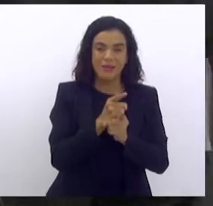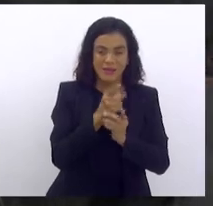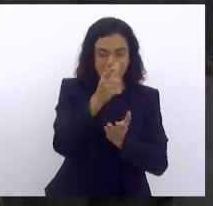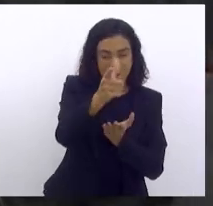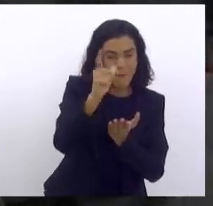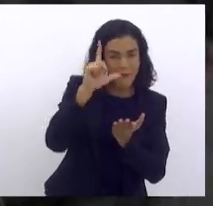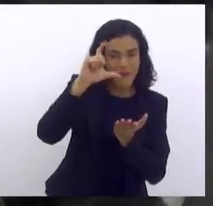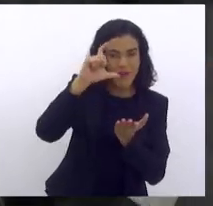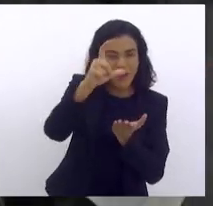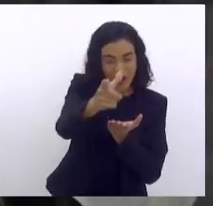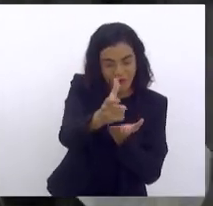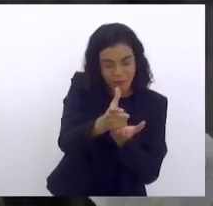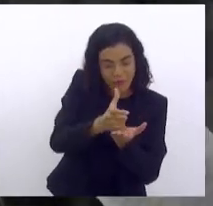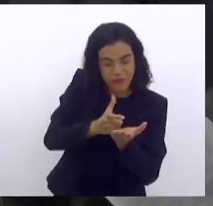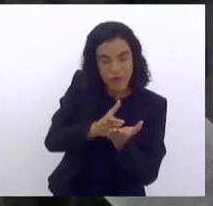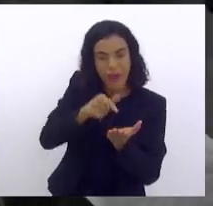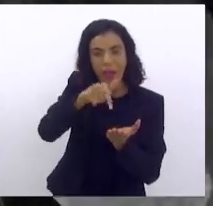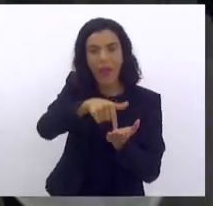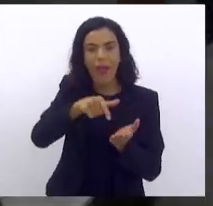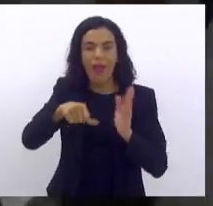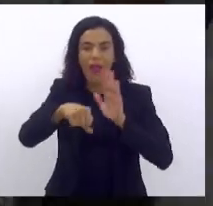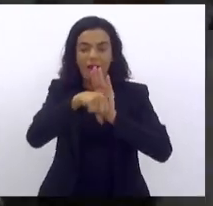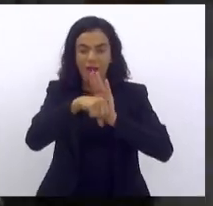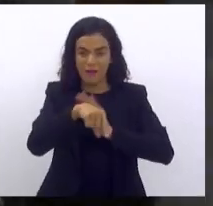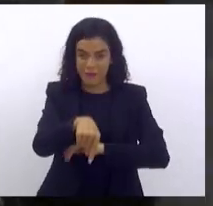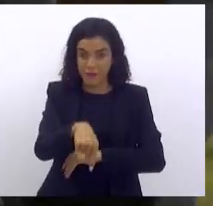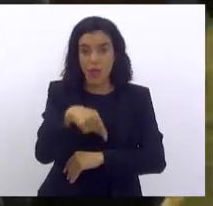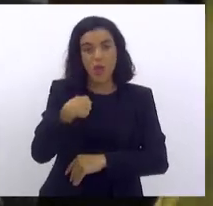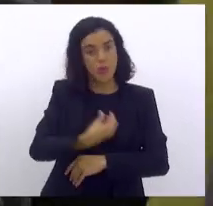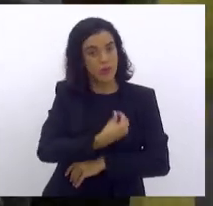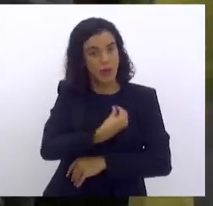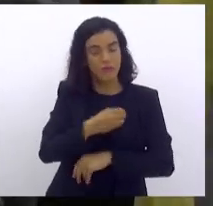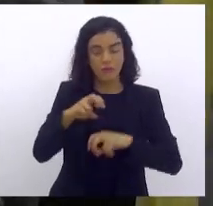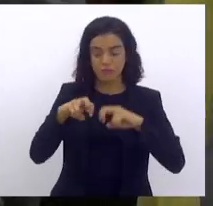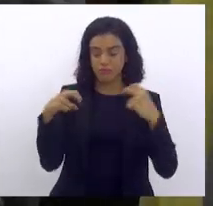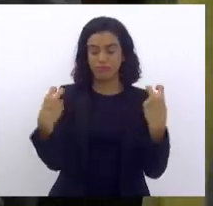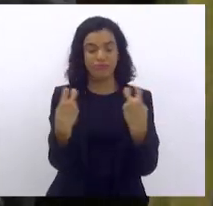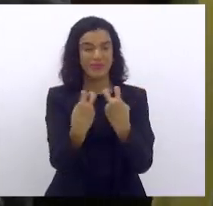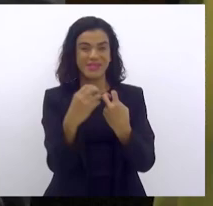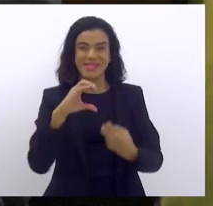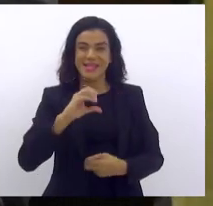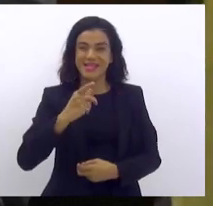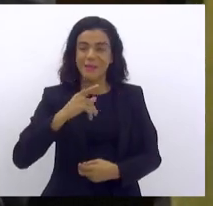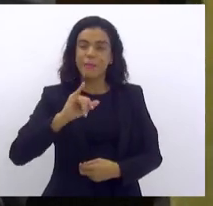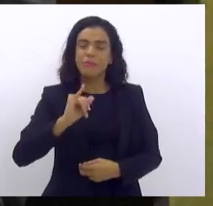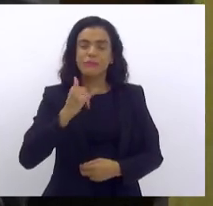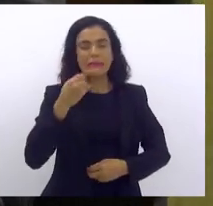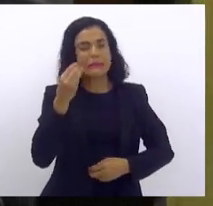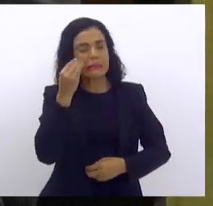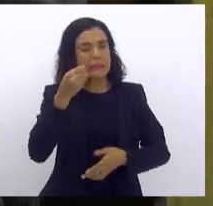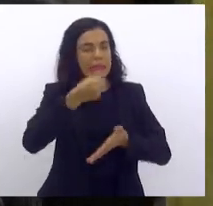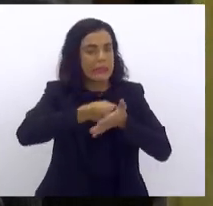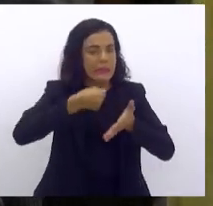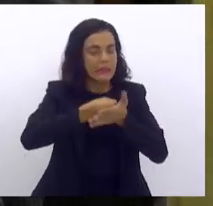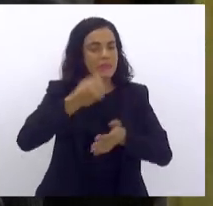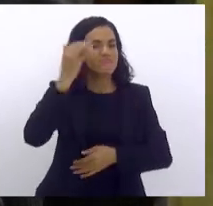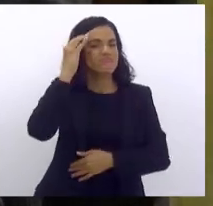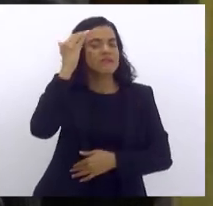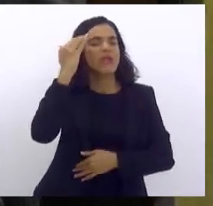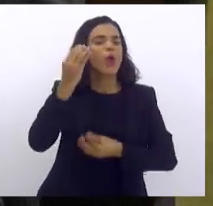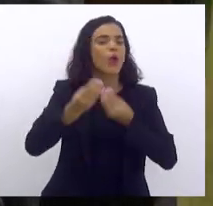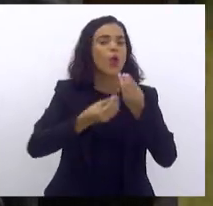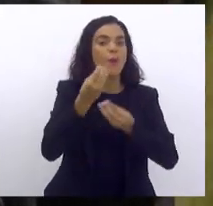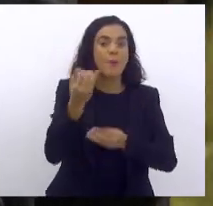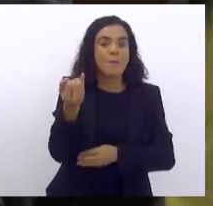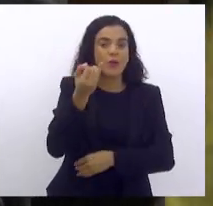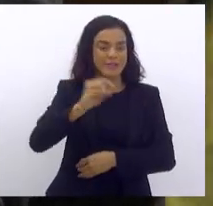esta CPI. Inclusive, agora há pouco, estava em uma das oitivas dessa CPI, entendendo não só a importância da